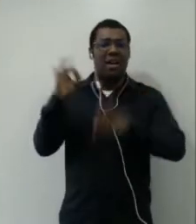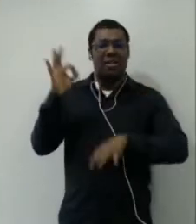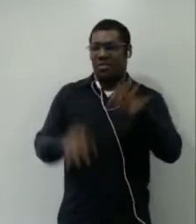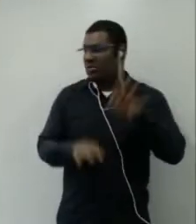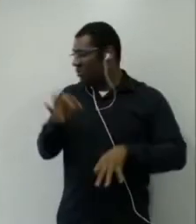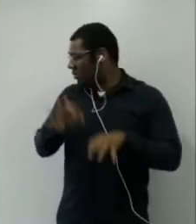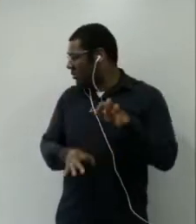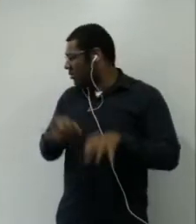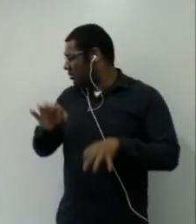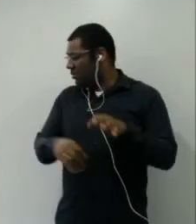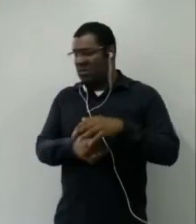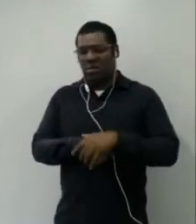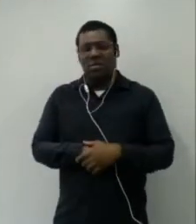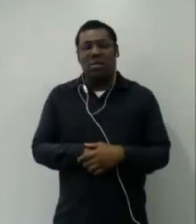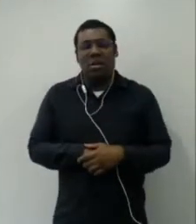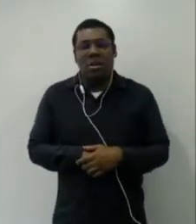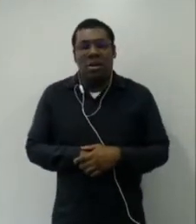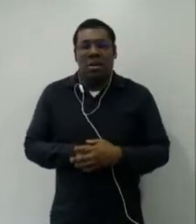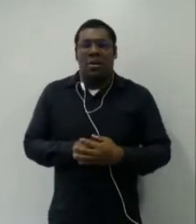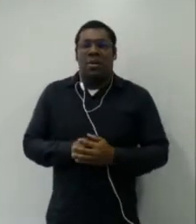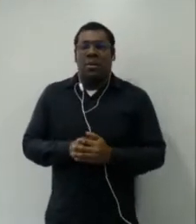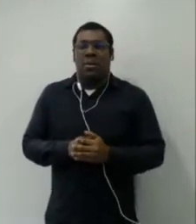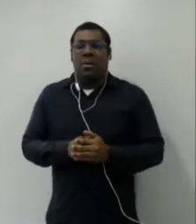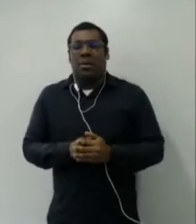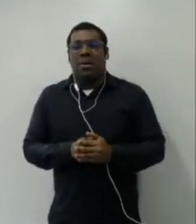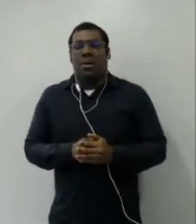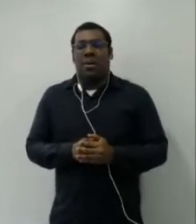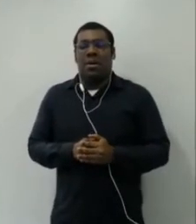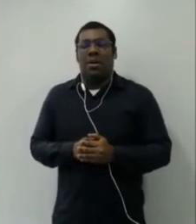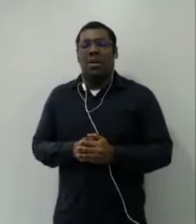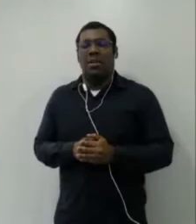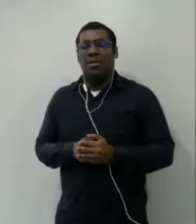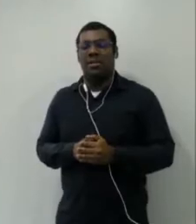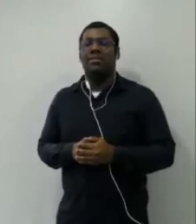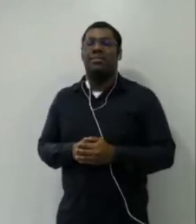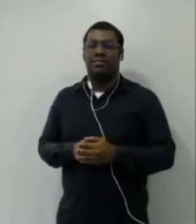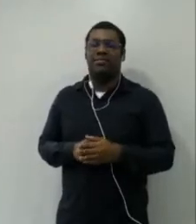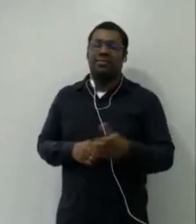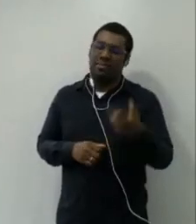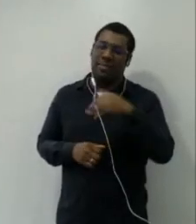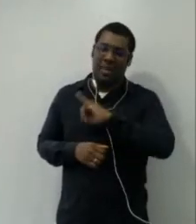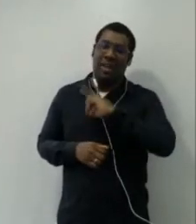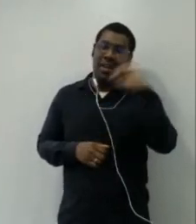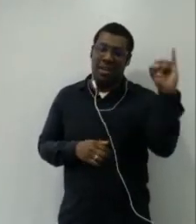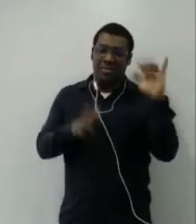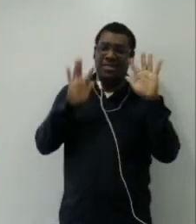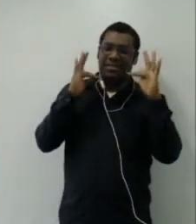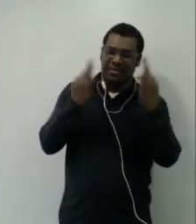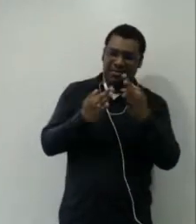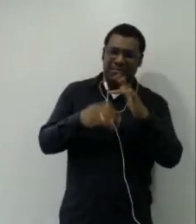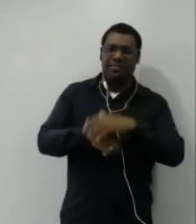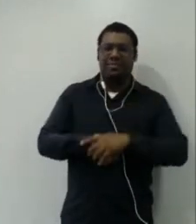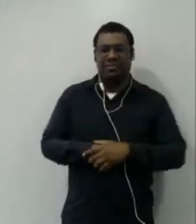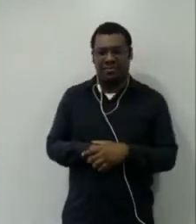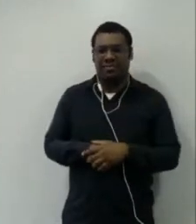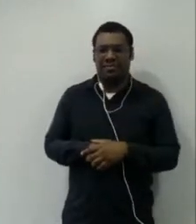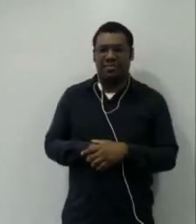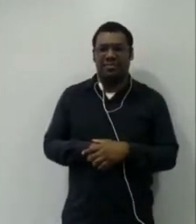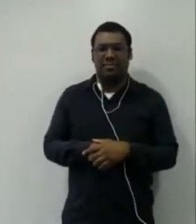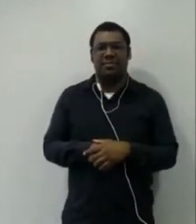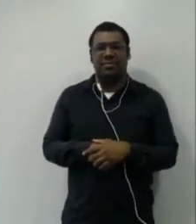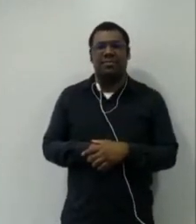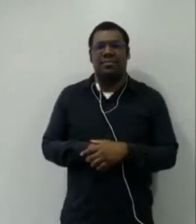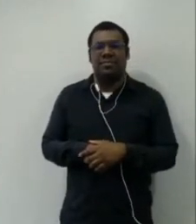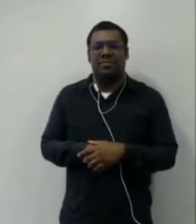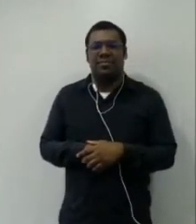senhores. Obviamente, nós enviaremos à família uma nota de pesar. Eu registro também que haverá